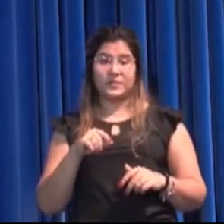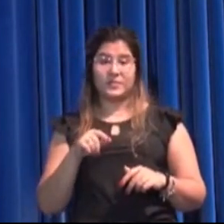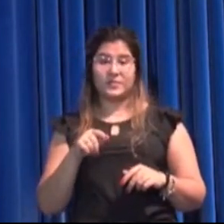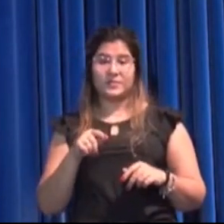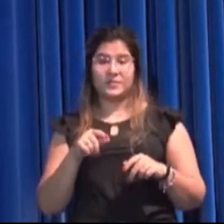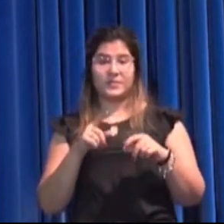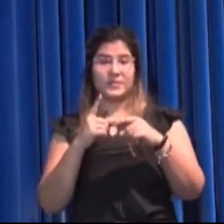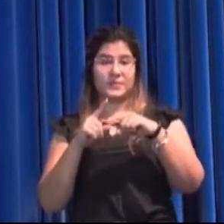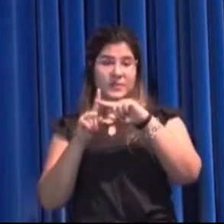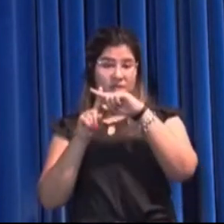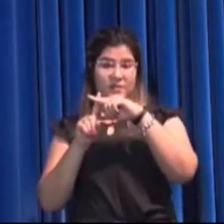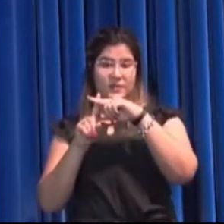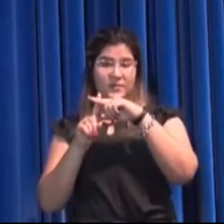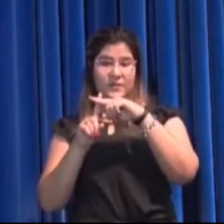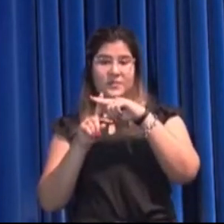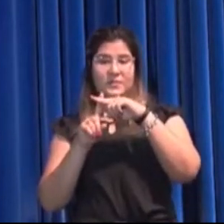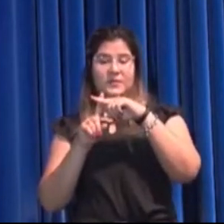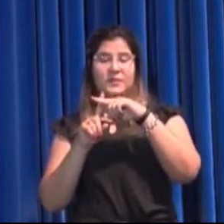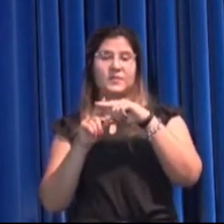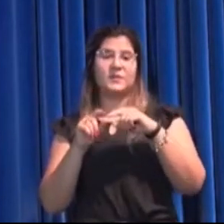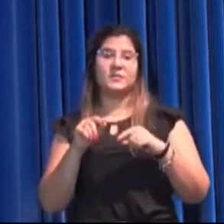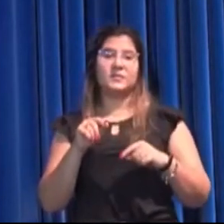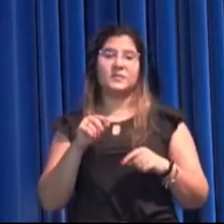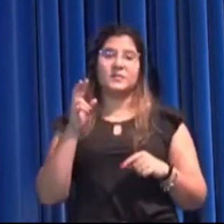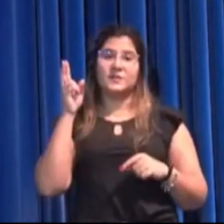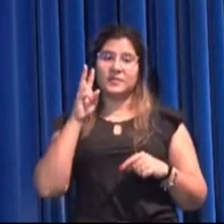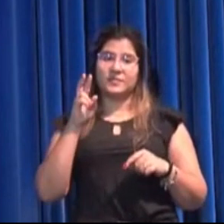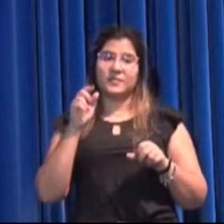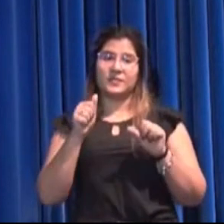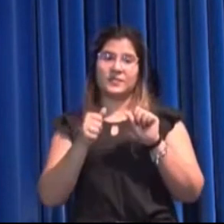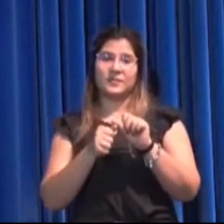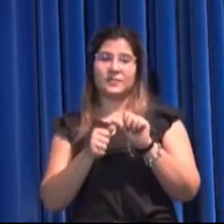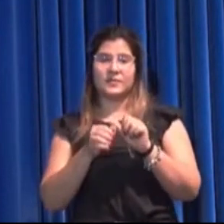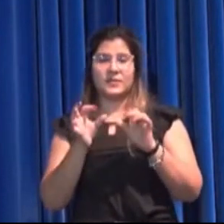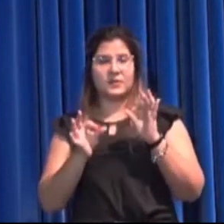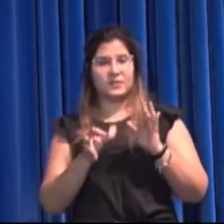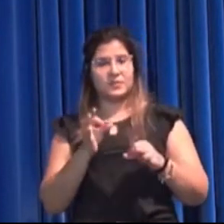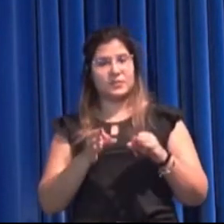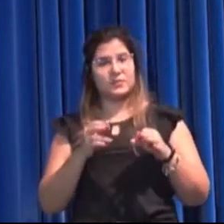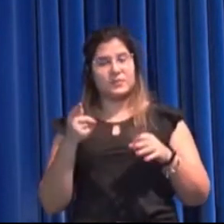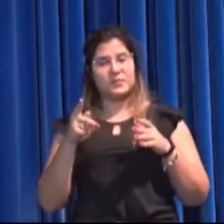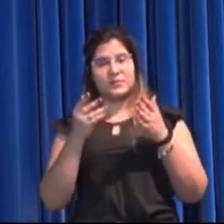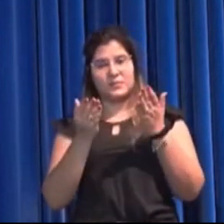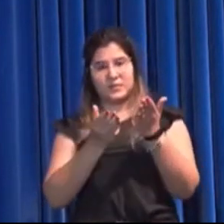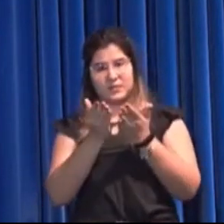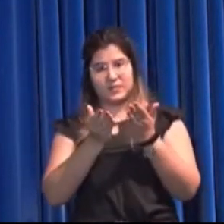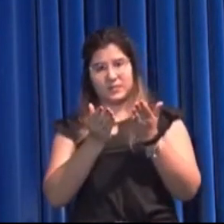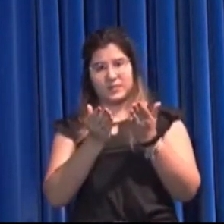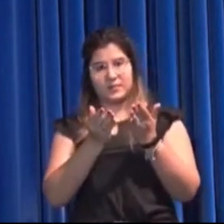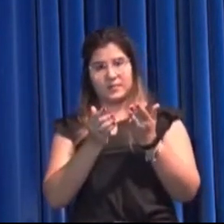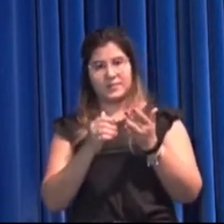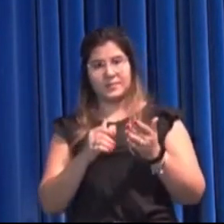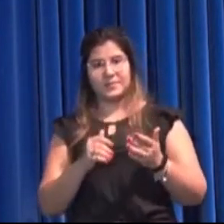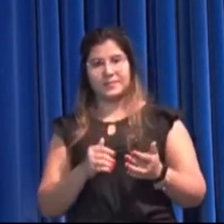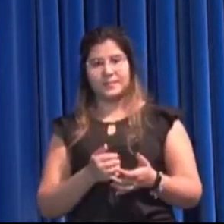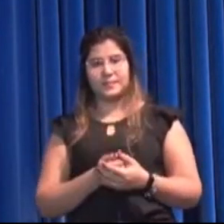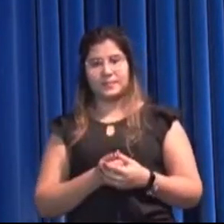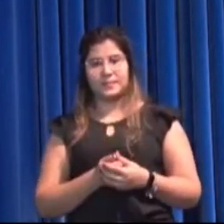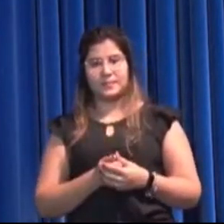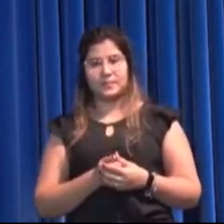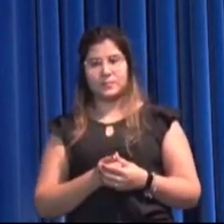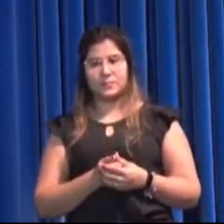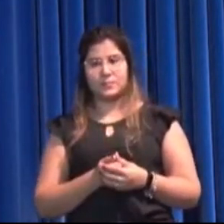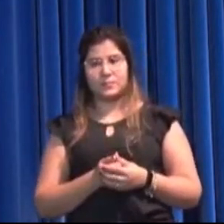ouve tu dos céus, age e julga a teus servos. dando a paga ao